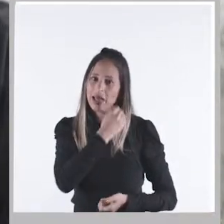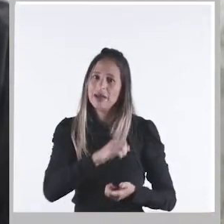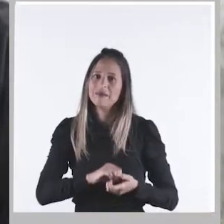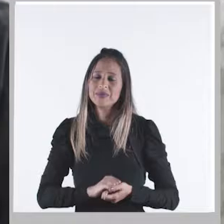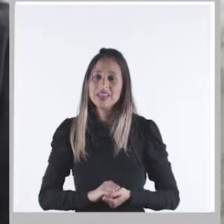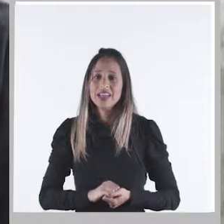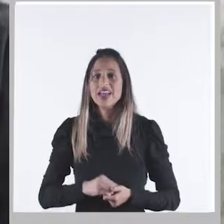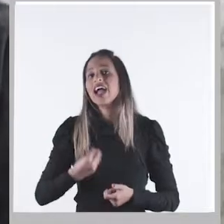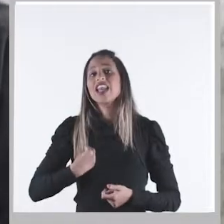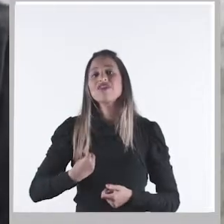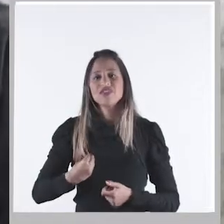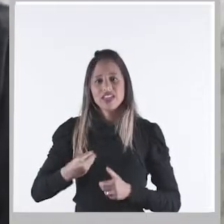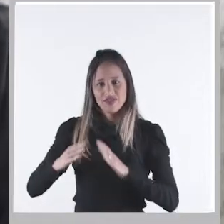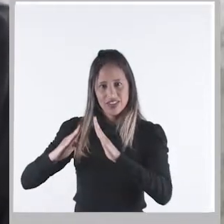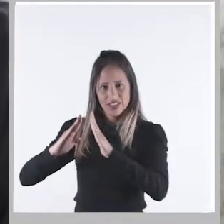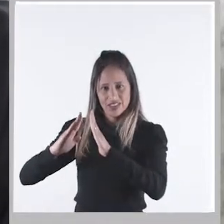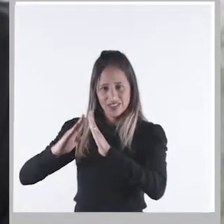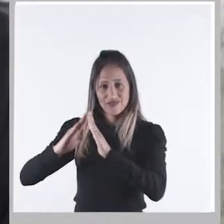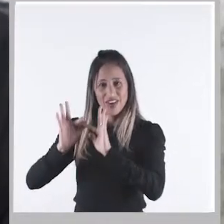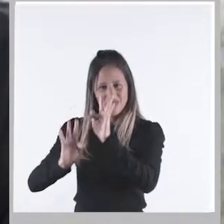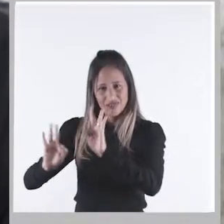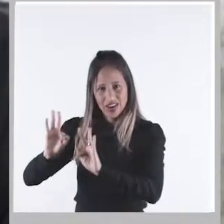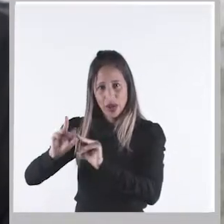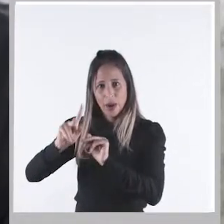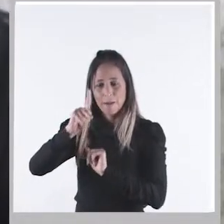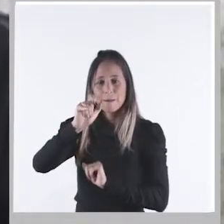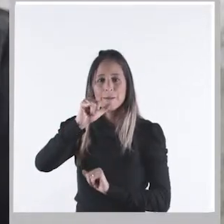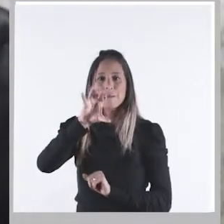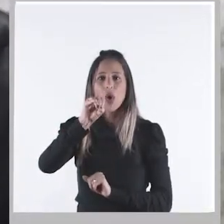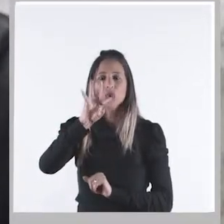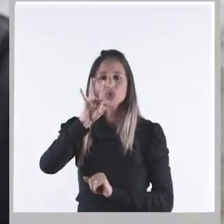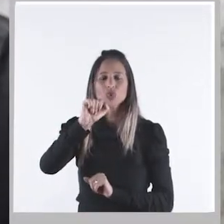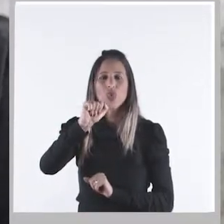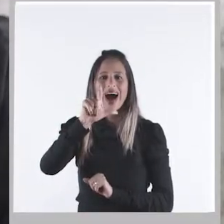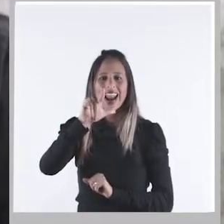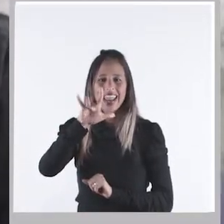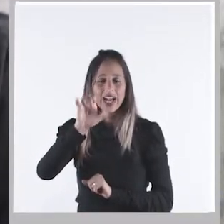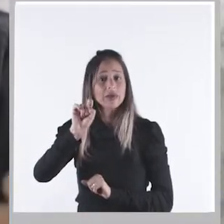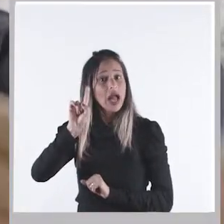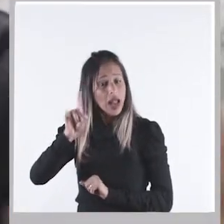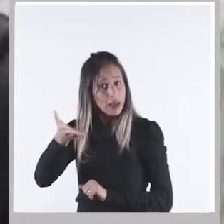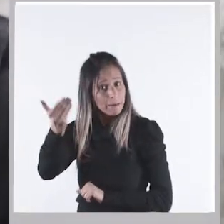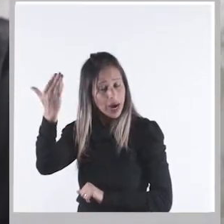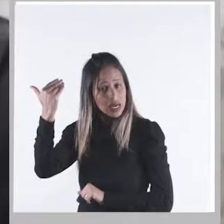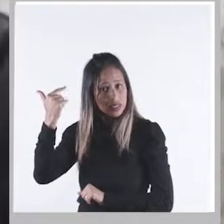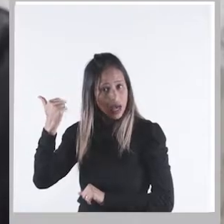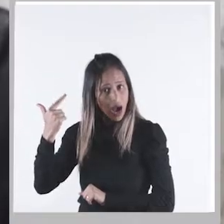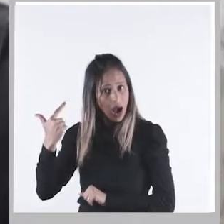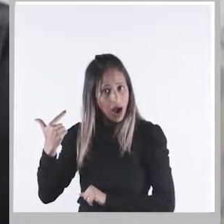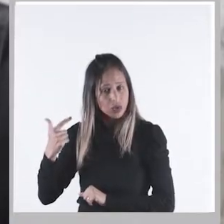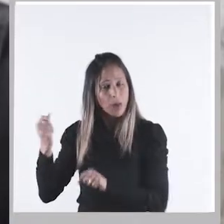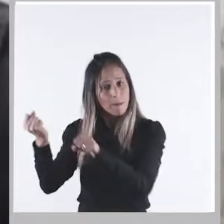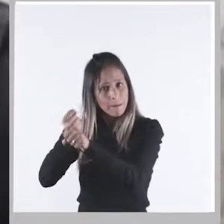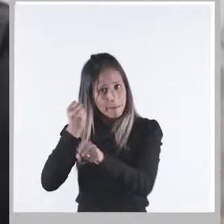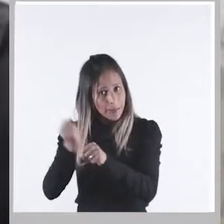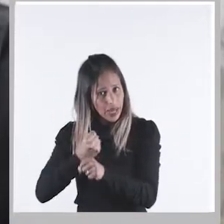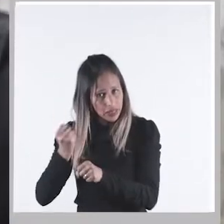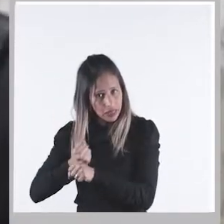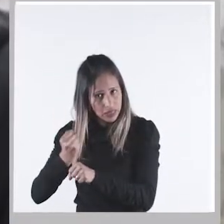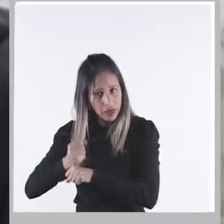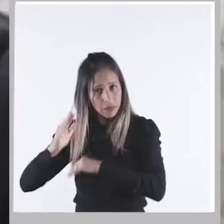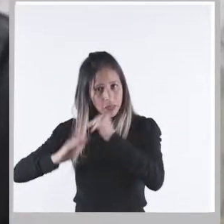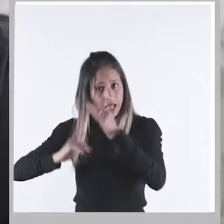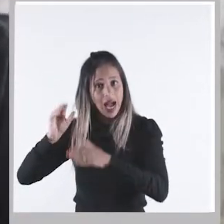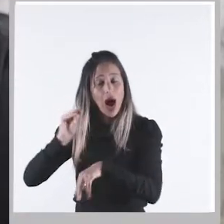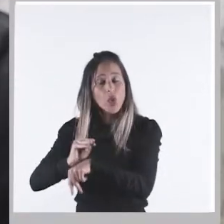ele vive na periferia de Porto Alegre e que foi servente de pedreiro, foi um